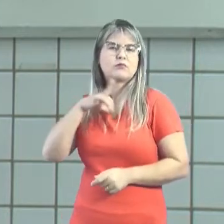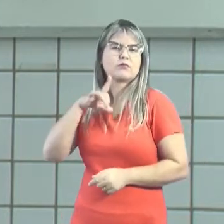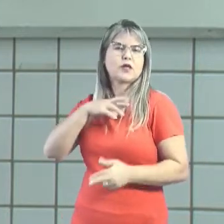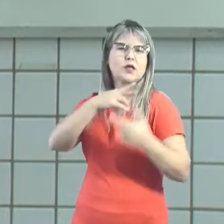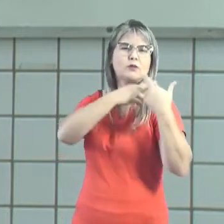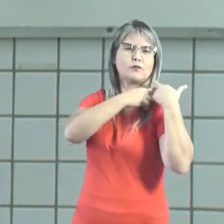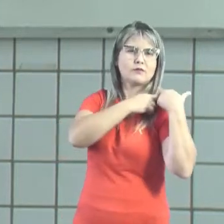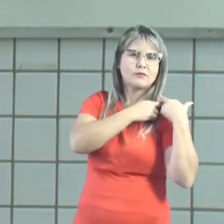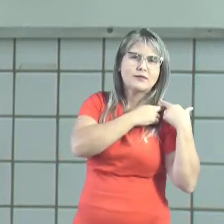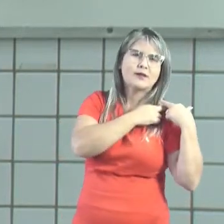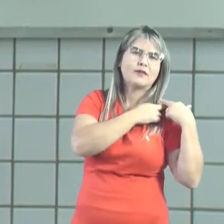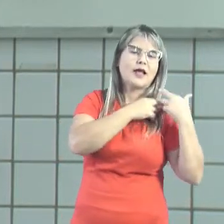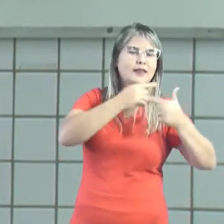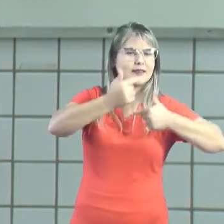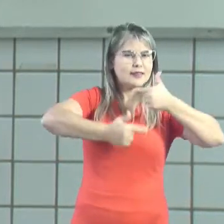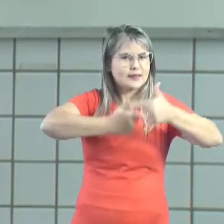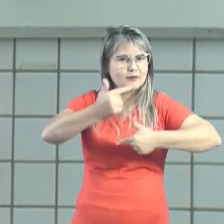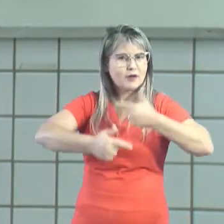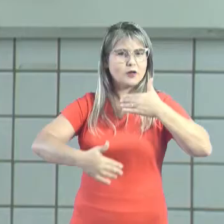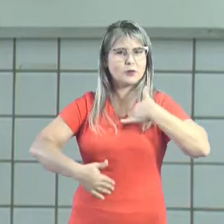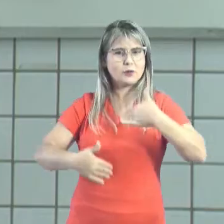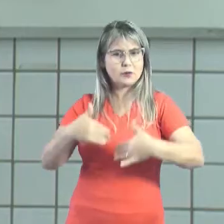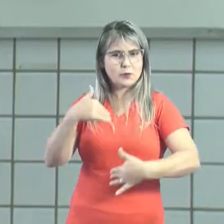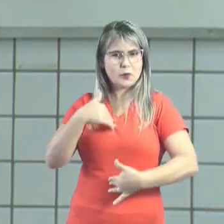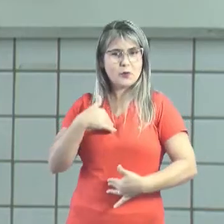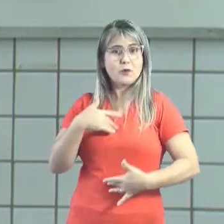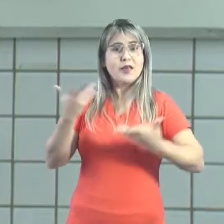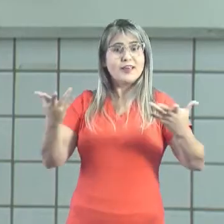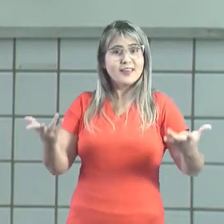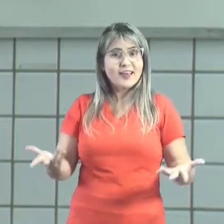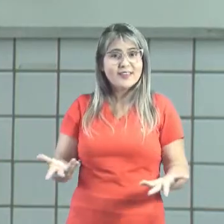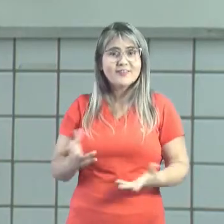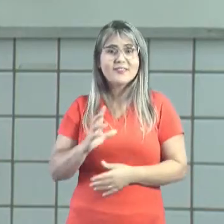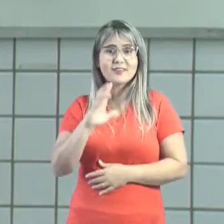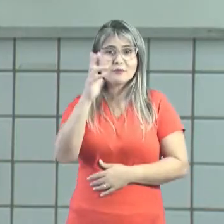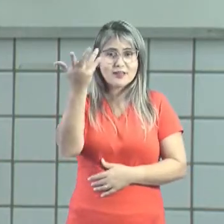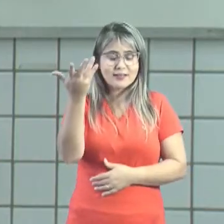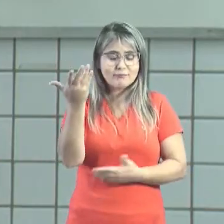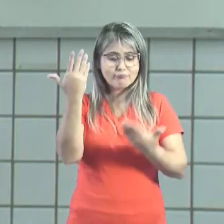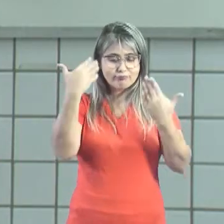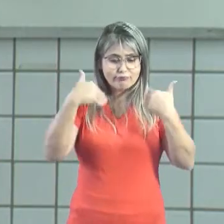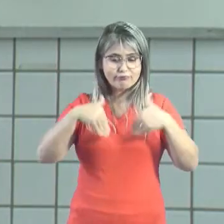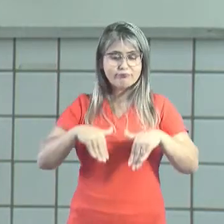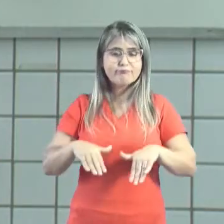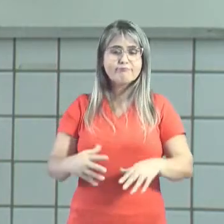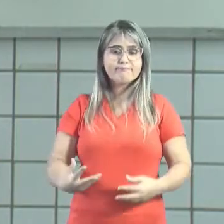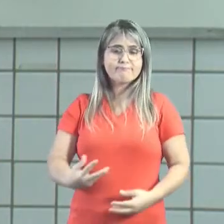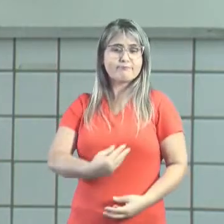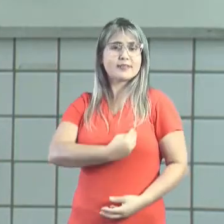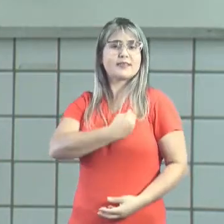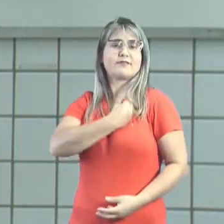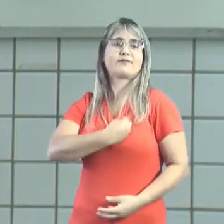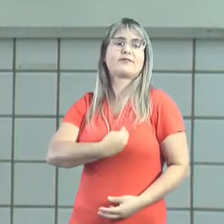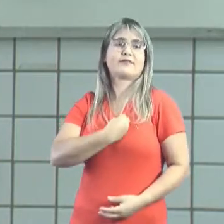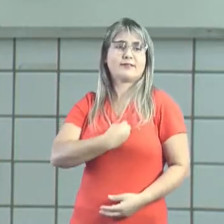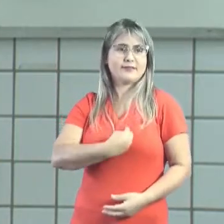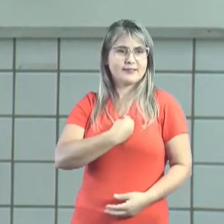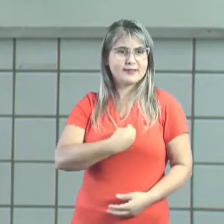sua atividade, nós temos ali uma sincronia chamada de homeostasia. Tá bom?